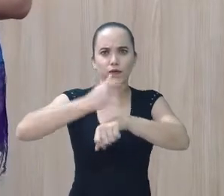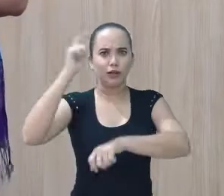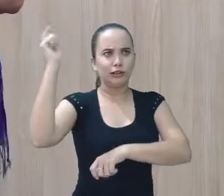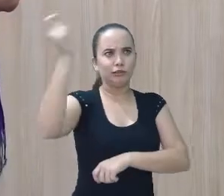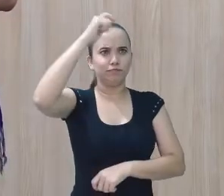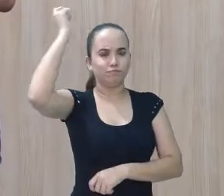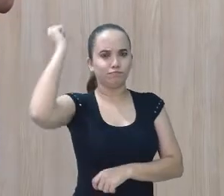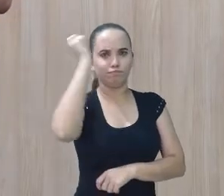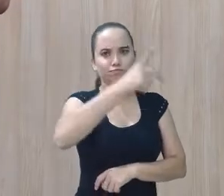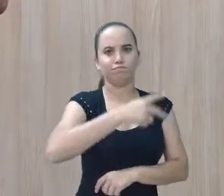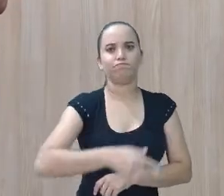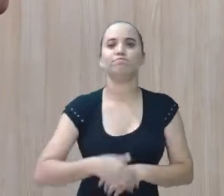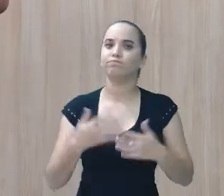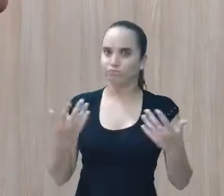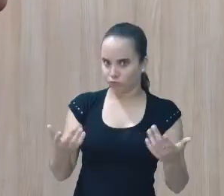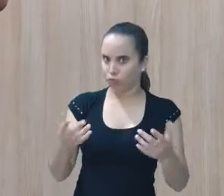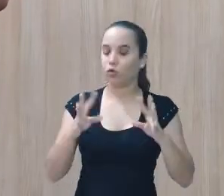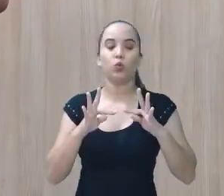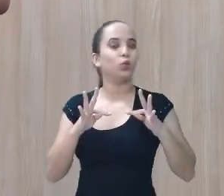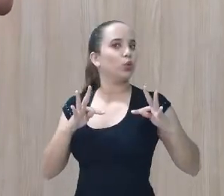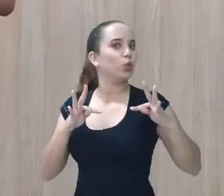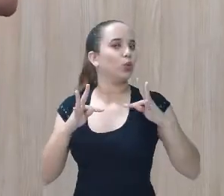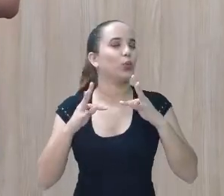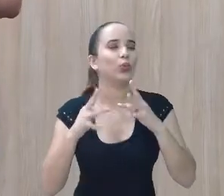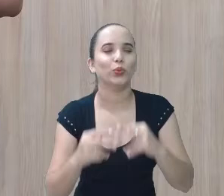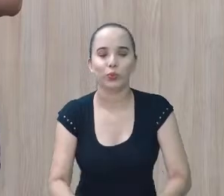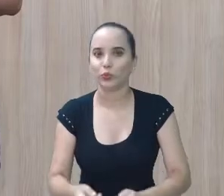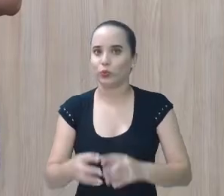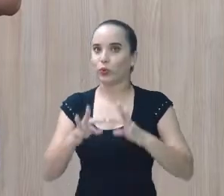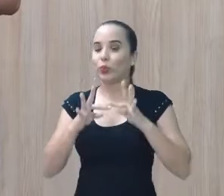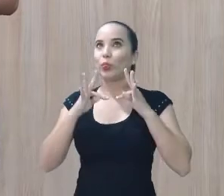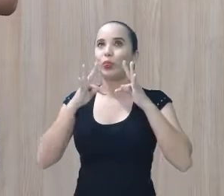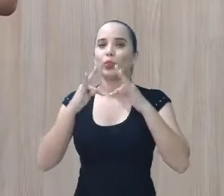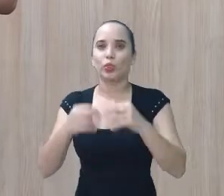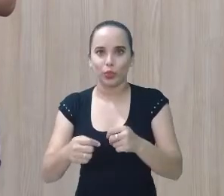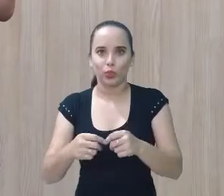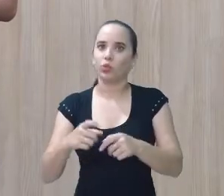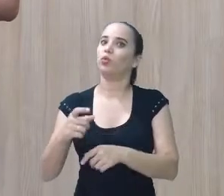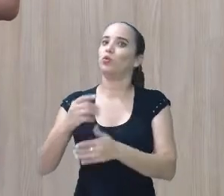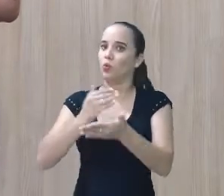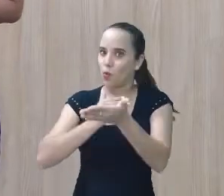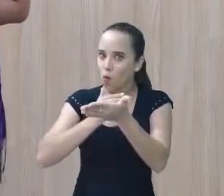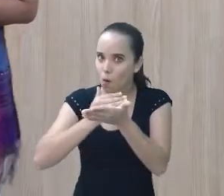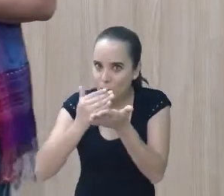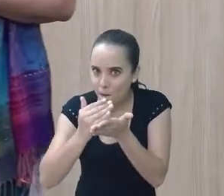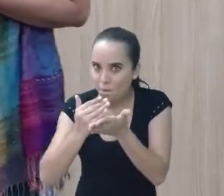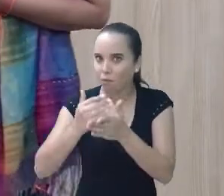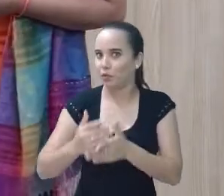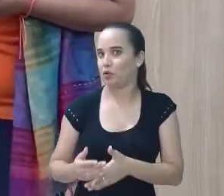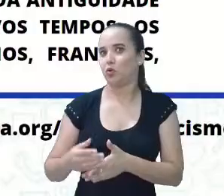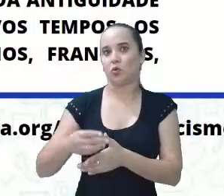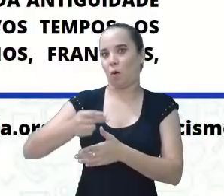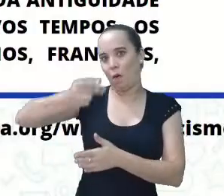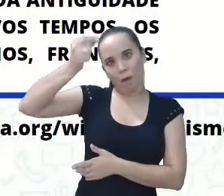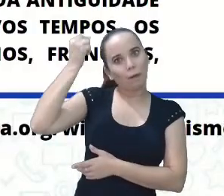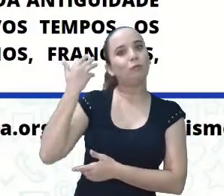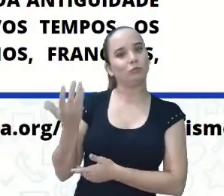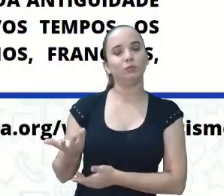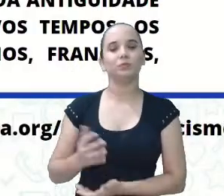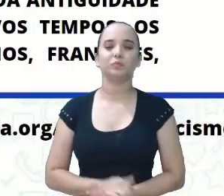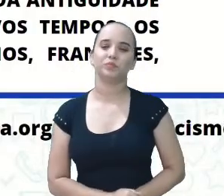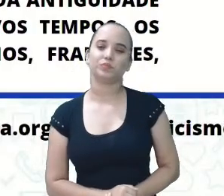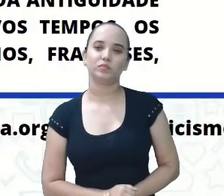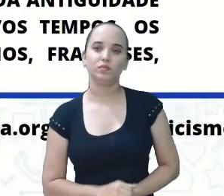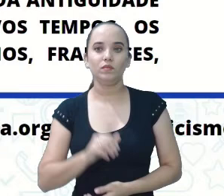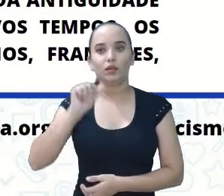isso. Tudo tem uma minha gente, tudo vem de algum lugar. O apogeu do